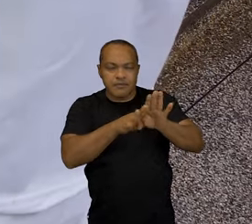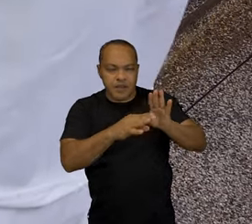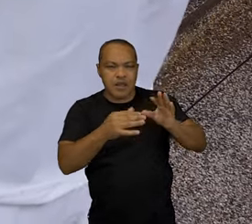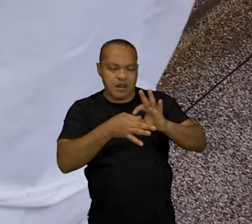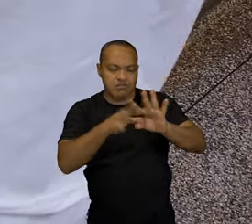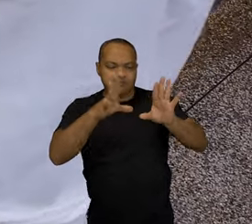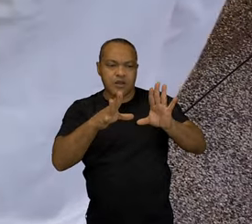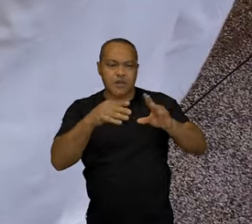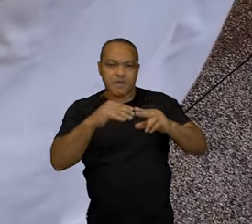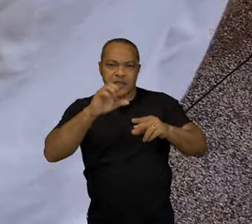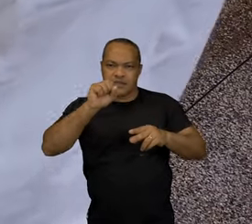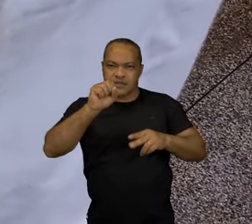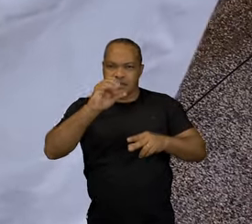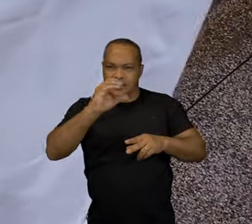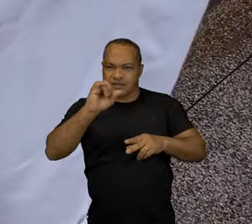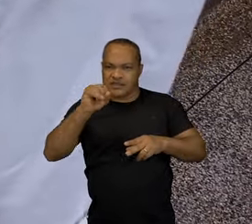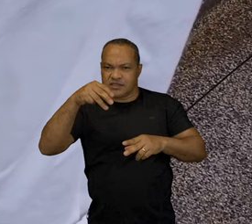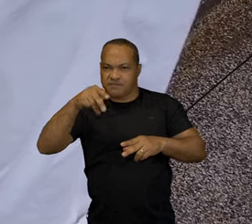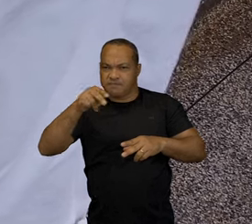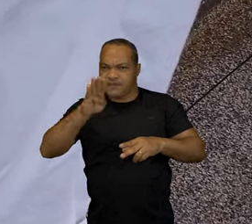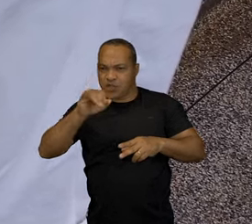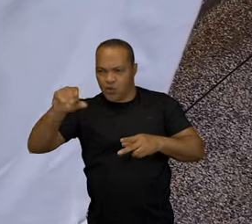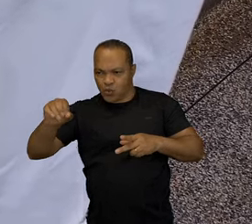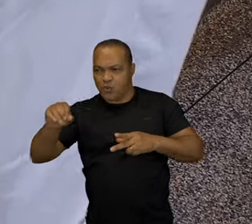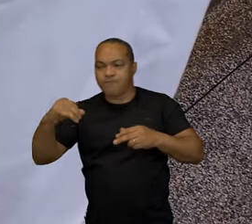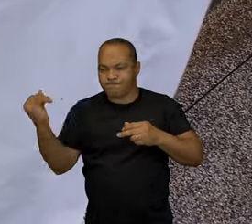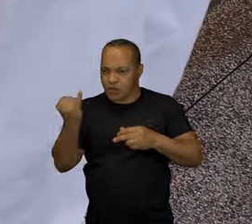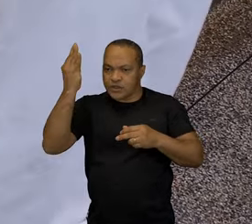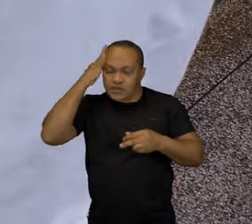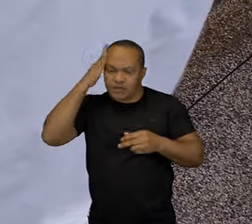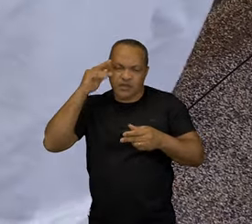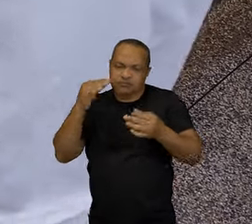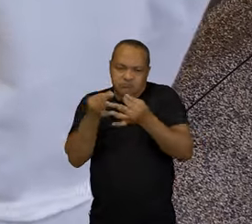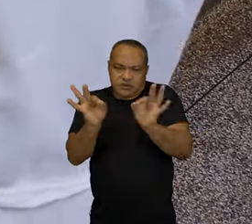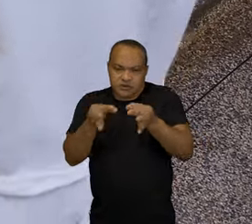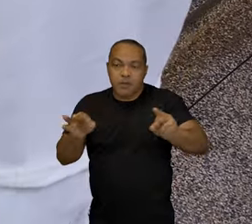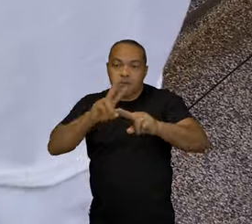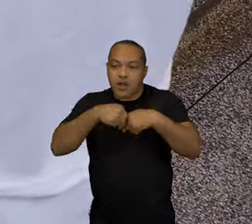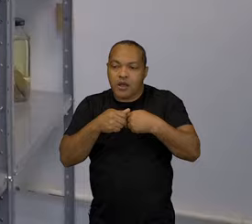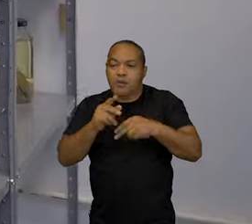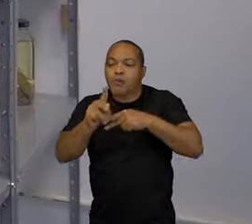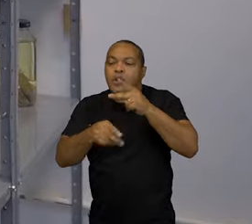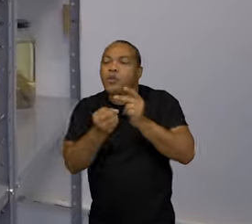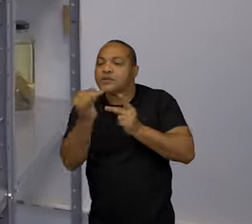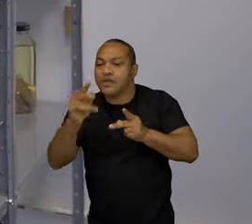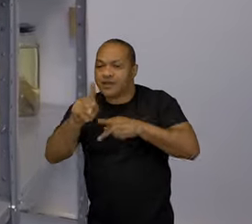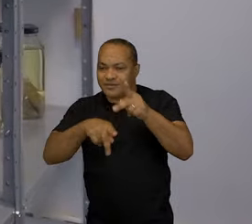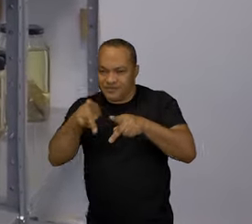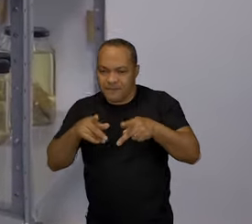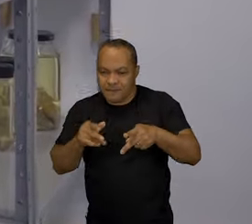devidamente autorizada pelo CISBio, não impacta de maneira significativa as populações